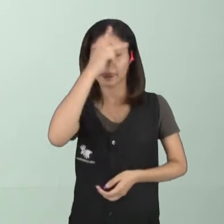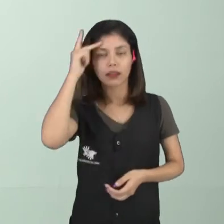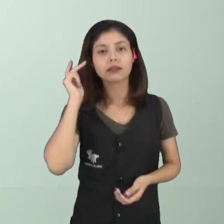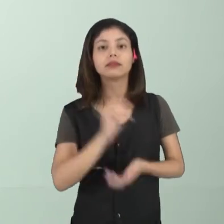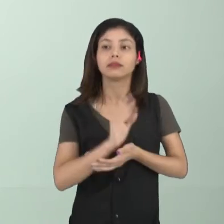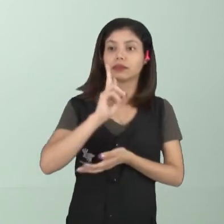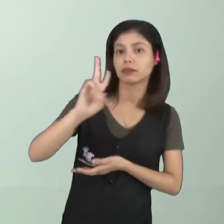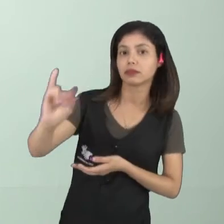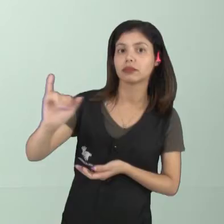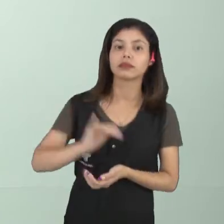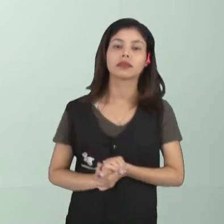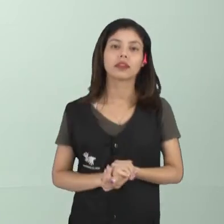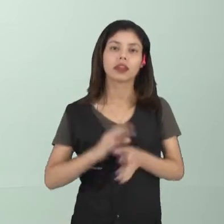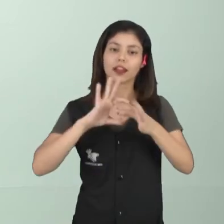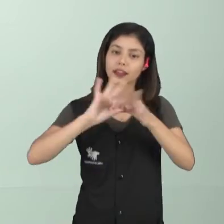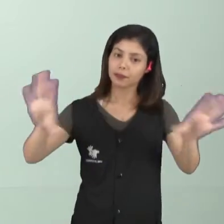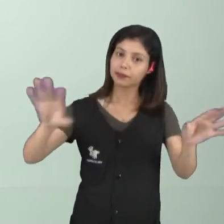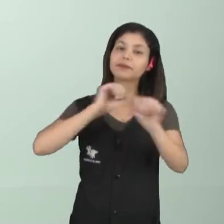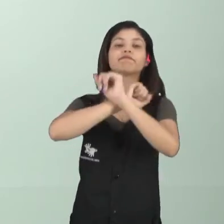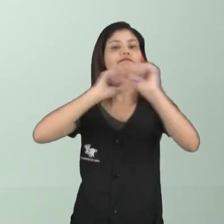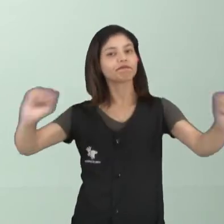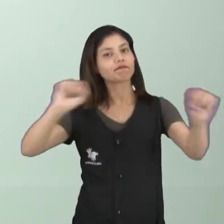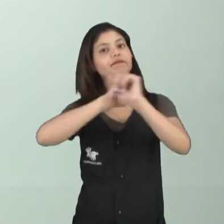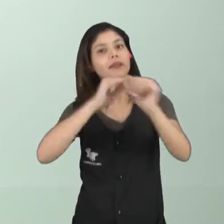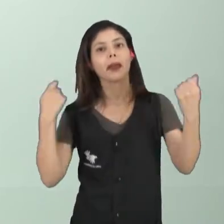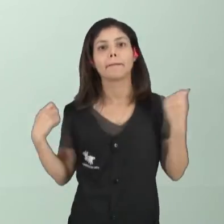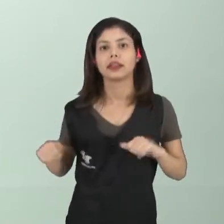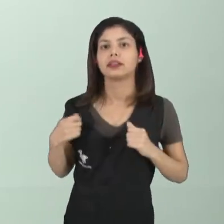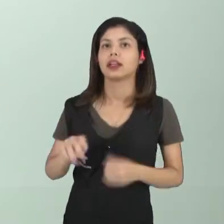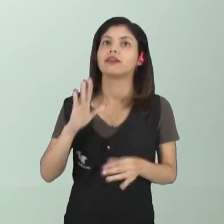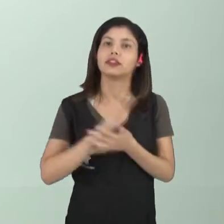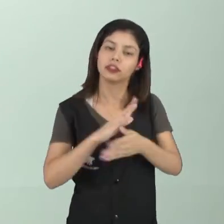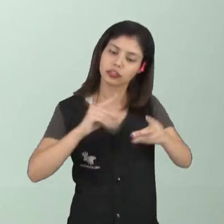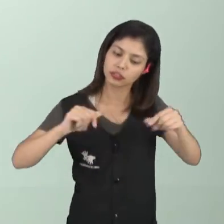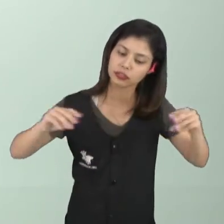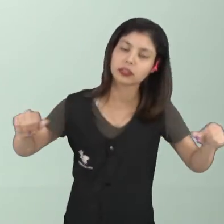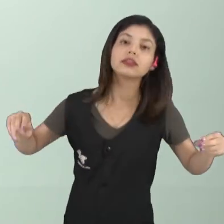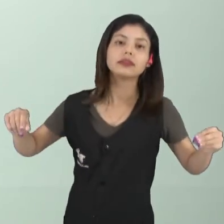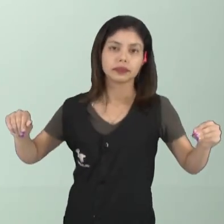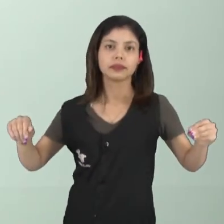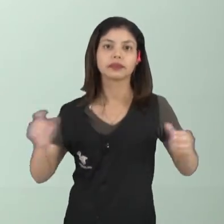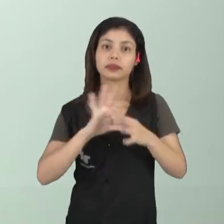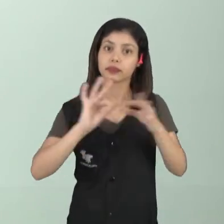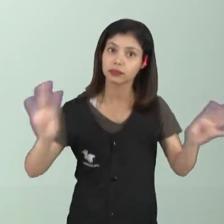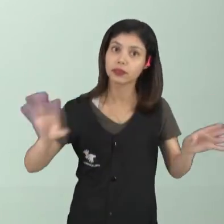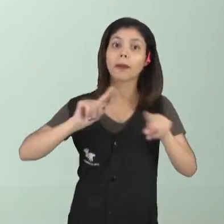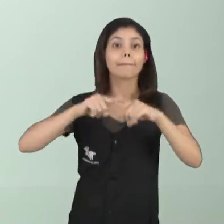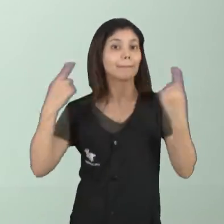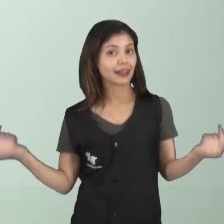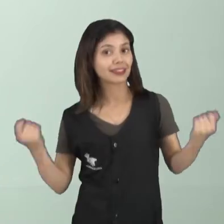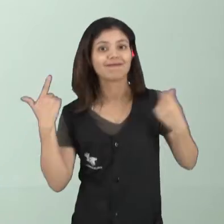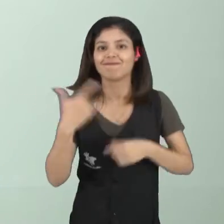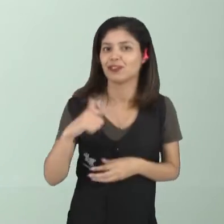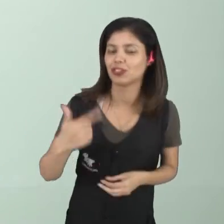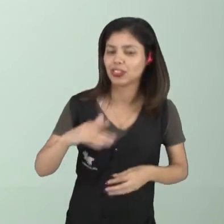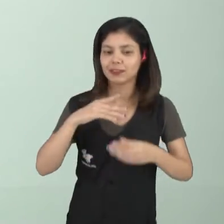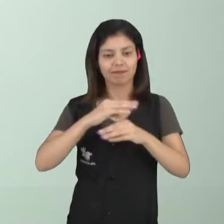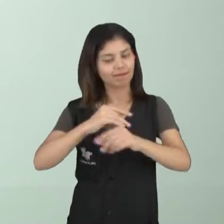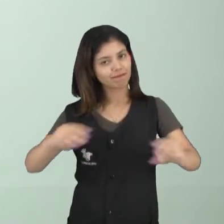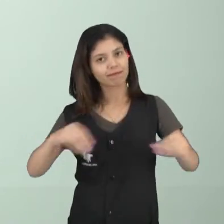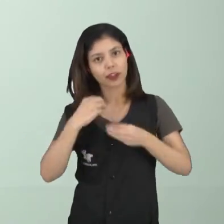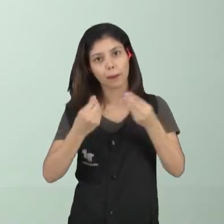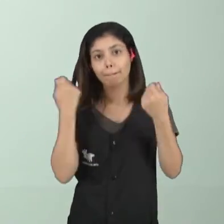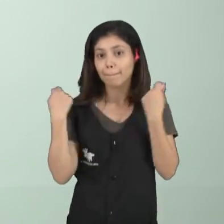essas pessoas e conquistando a liberdade Mas elas necessitavam de terra eram livres mas não tinha um